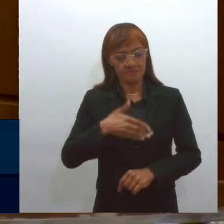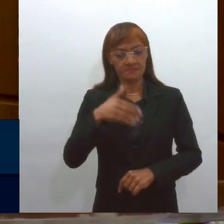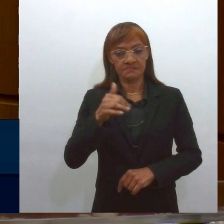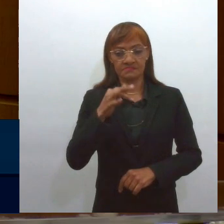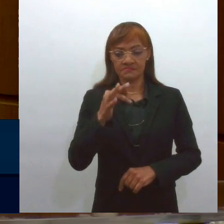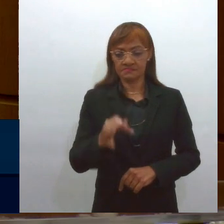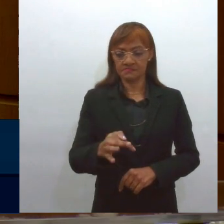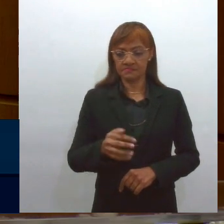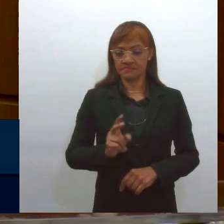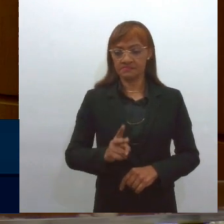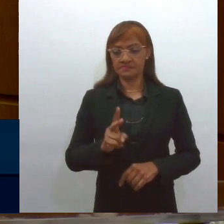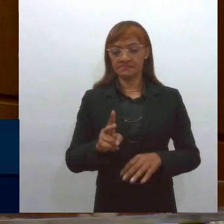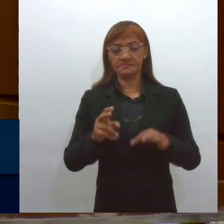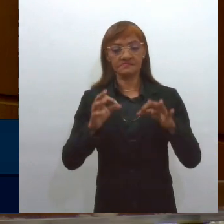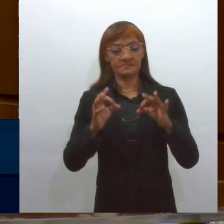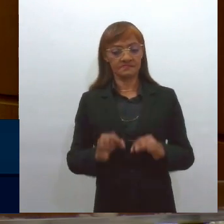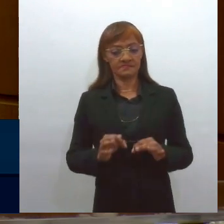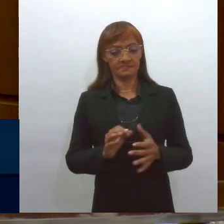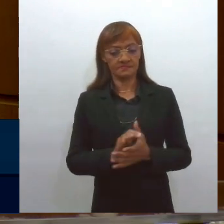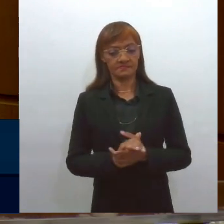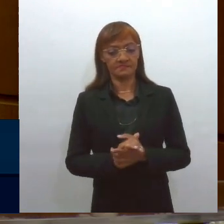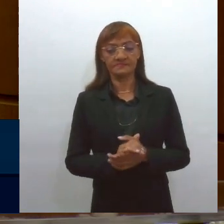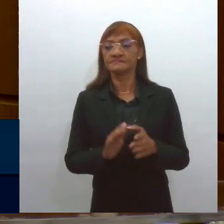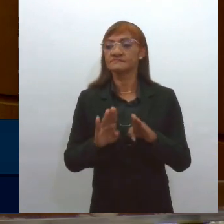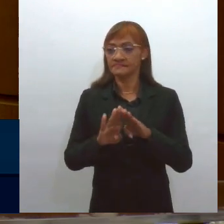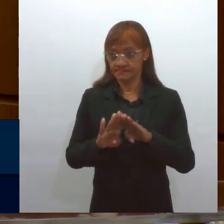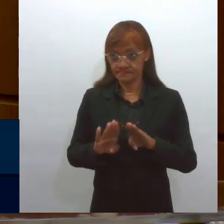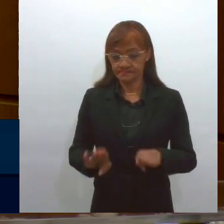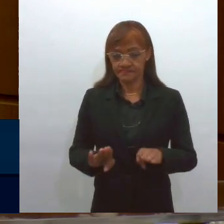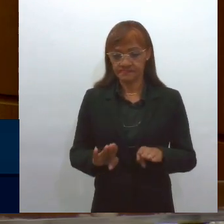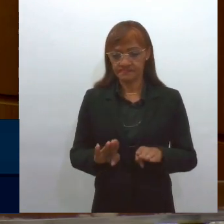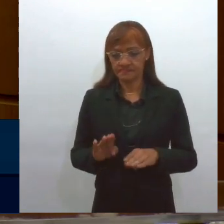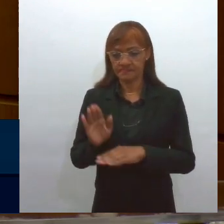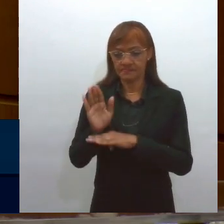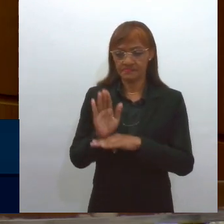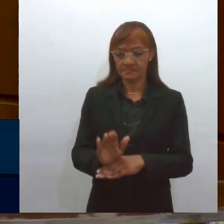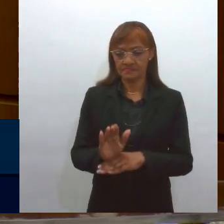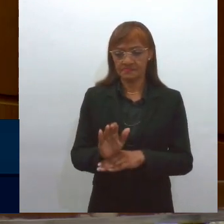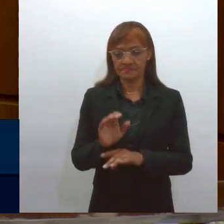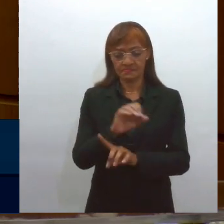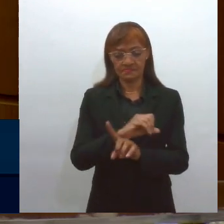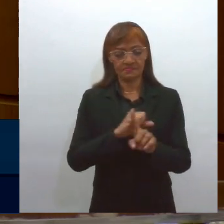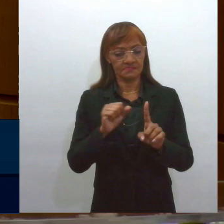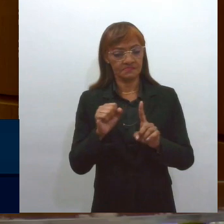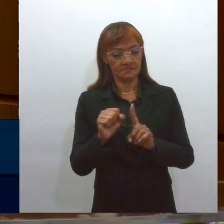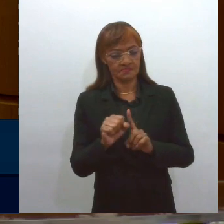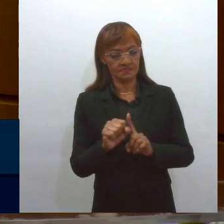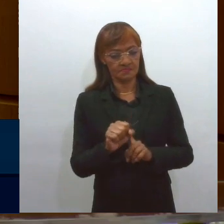assim, ajudar a construir uma sociedade mais justa e igualitária.